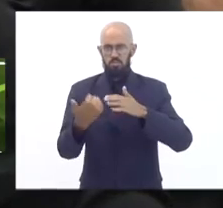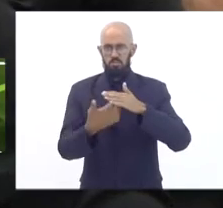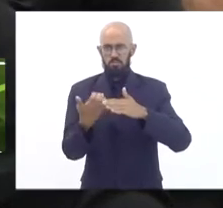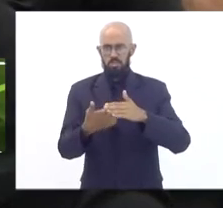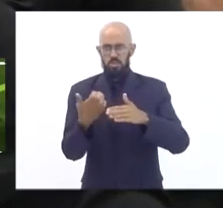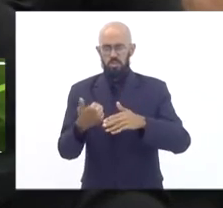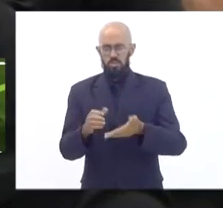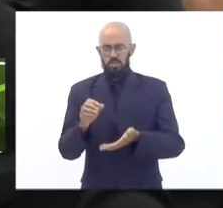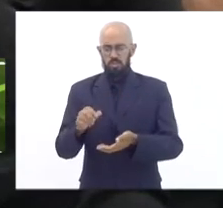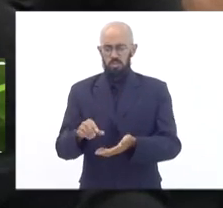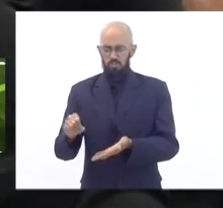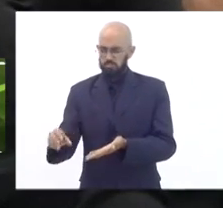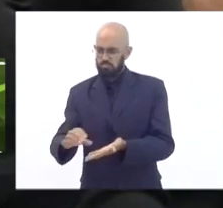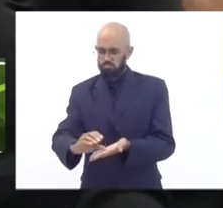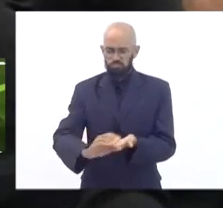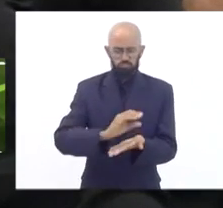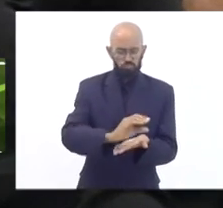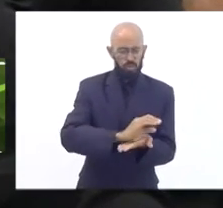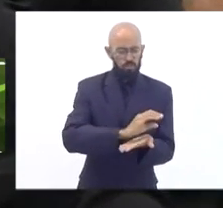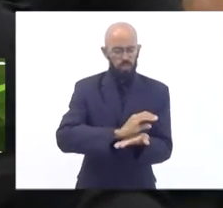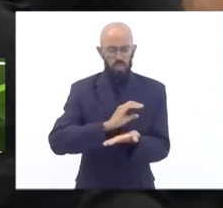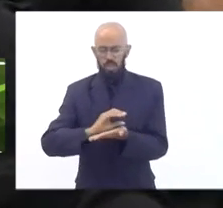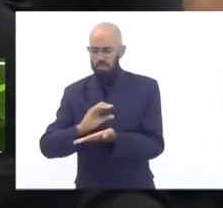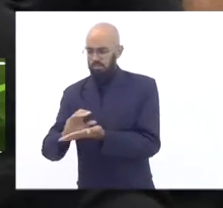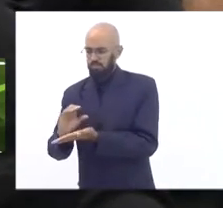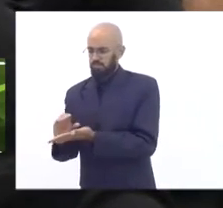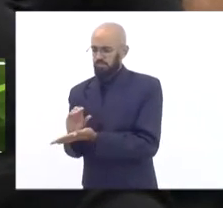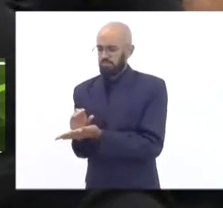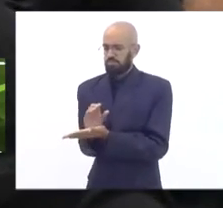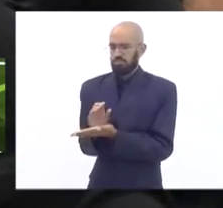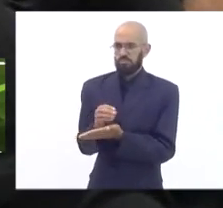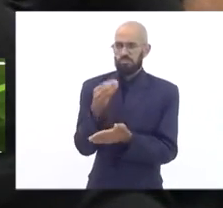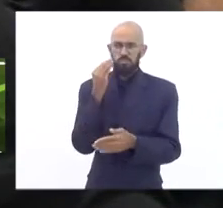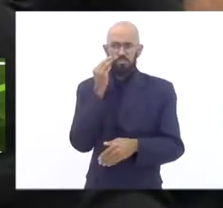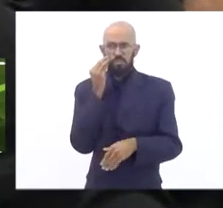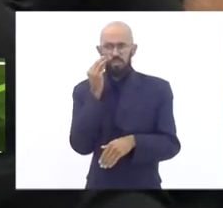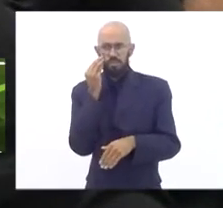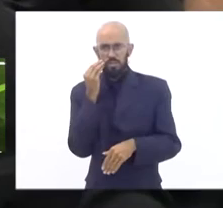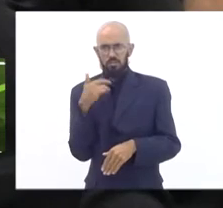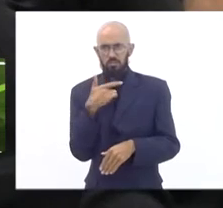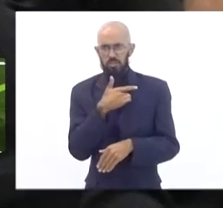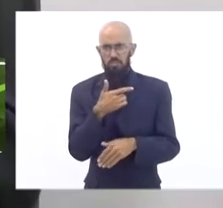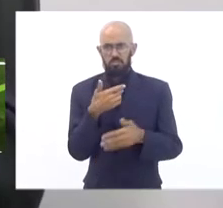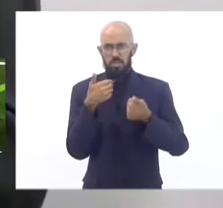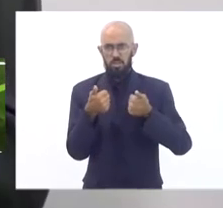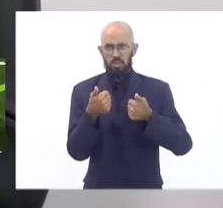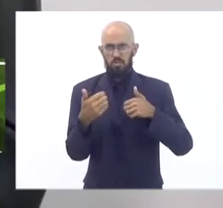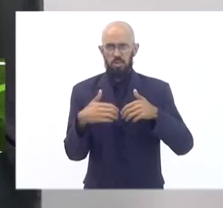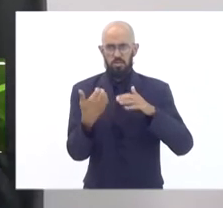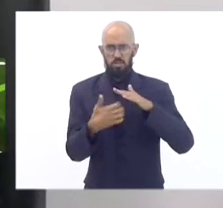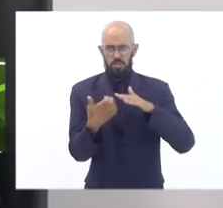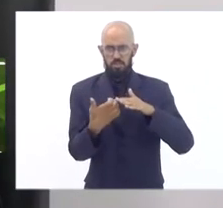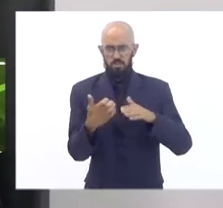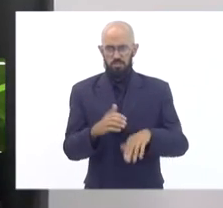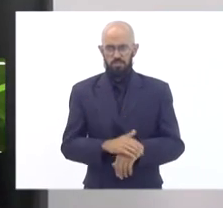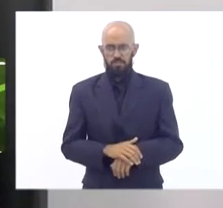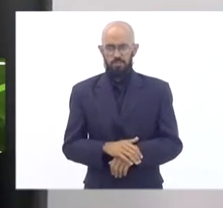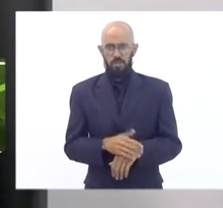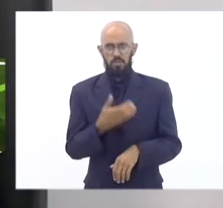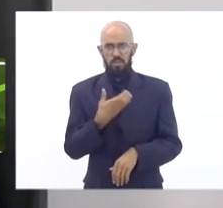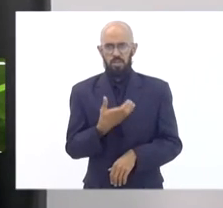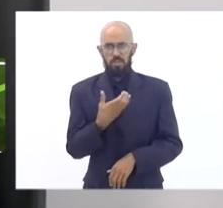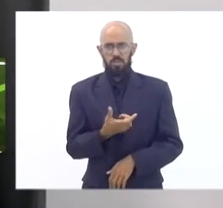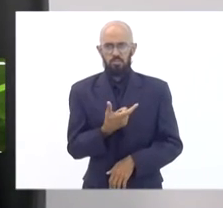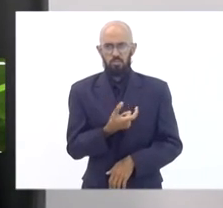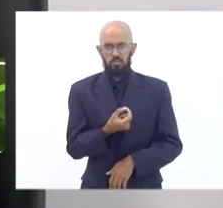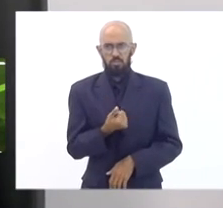retomando investimento e tornando a empresa mais saudável. Em dezembro de 2010, quando foi